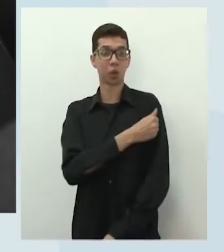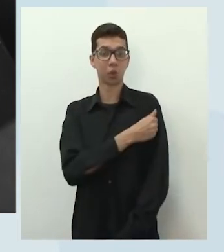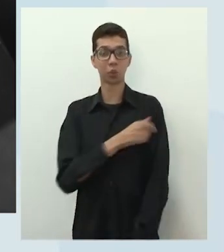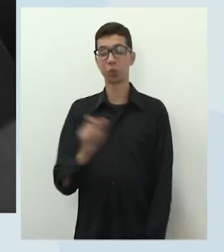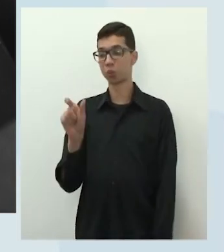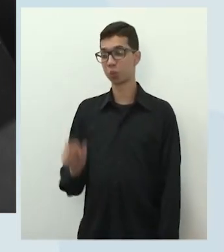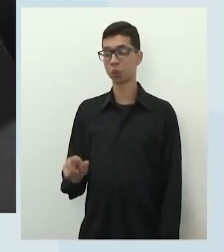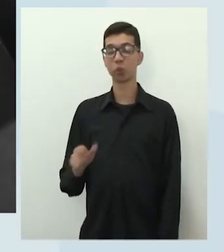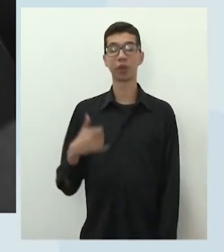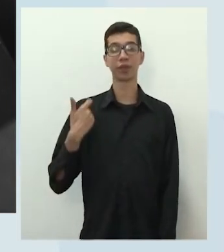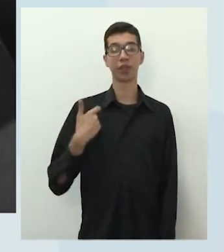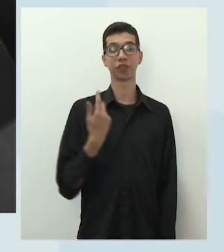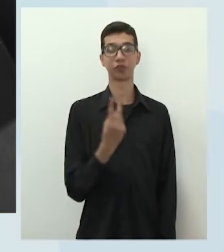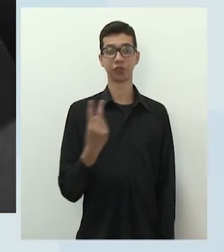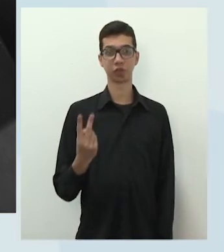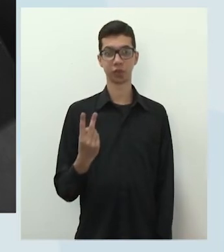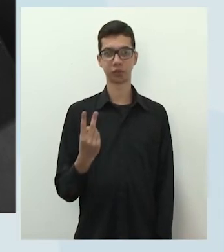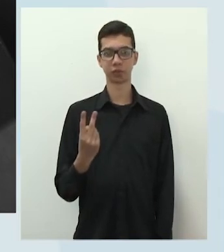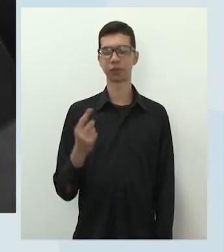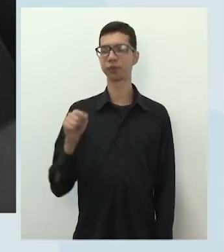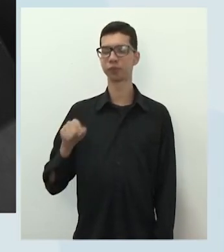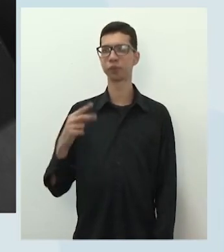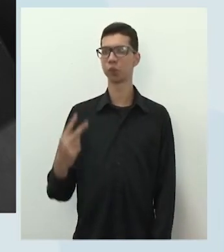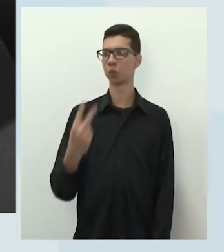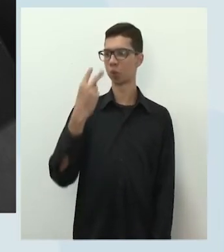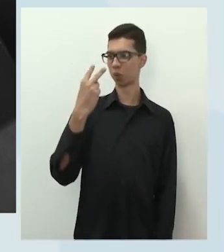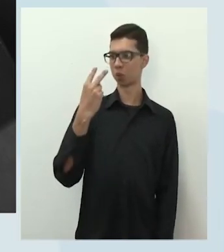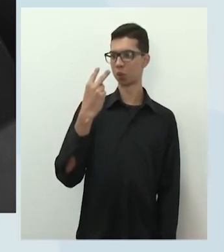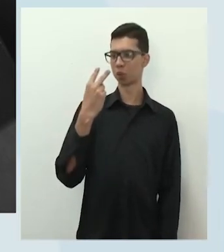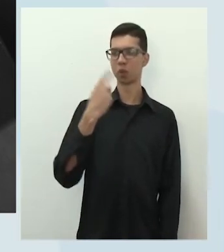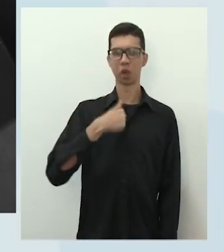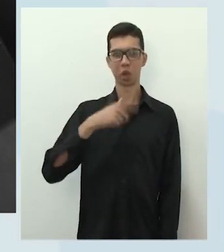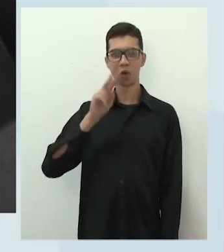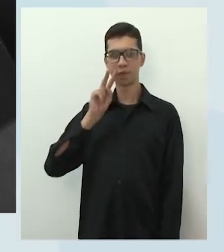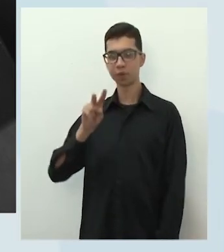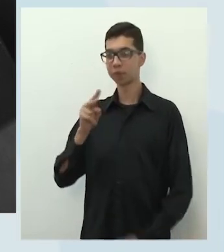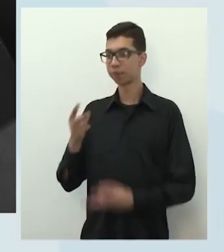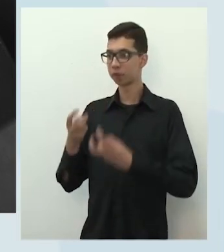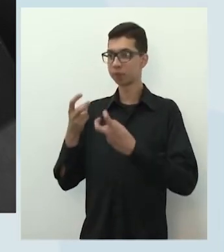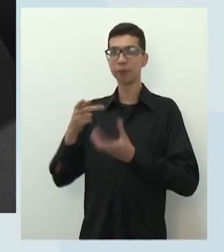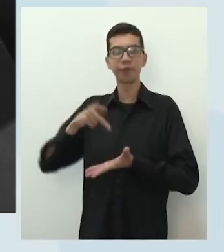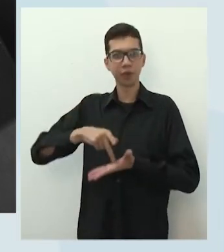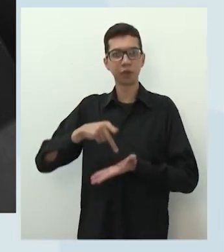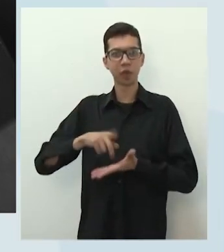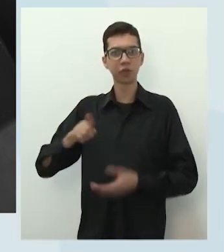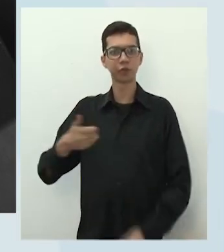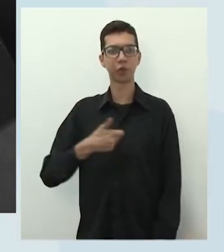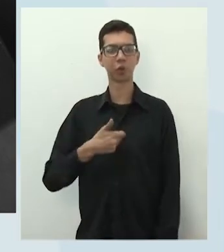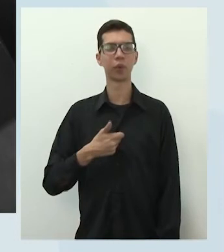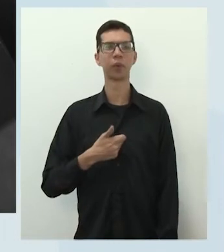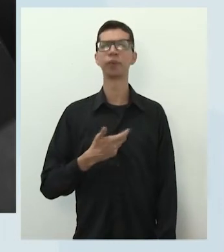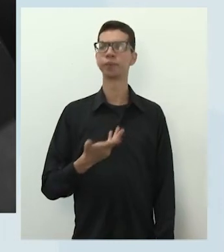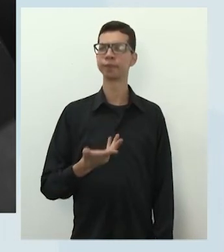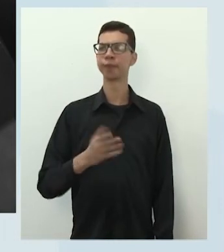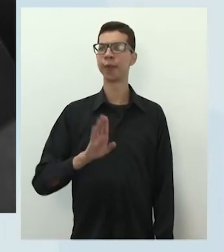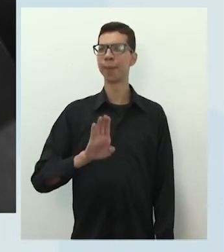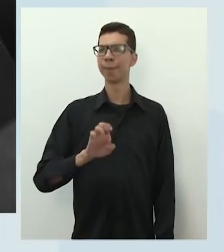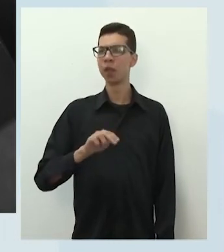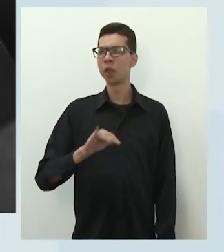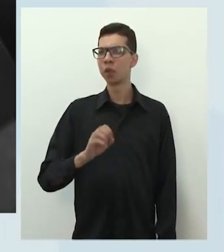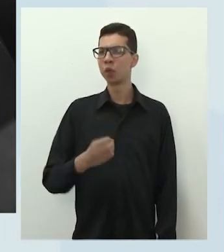em cancelar a minha conta no Face, mas que eu tive que aderir por questões profissionais, por questões do meu trabalho. E uma vez eu cheguei para um grupo